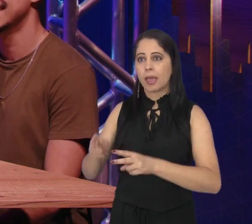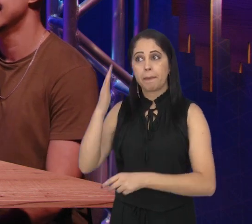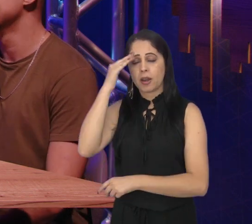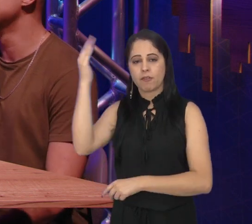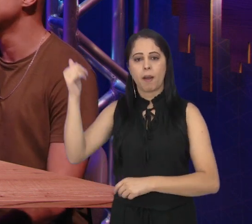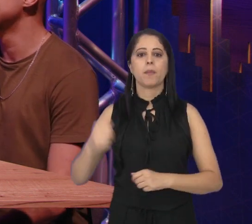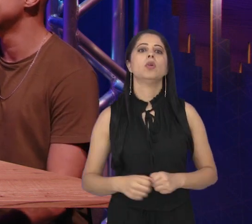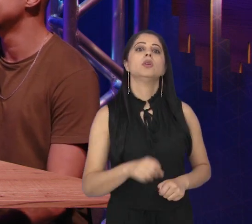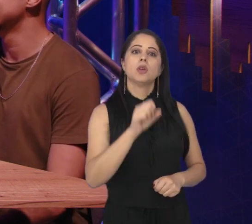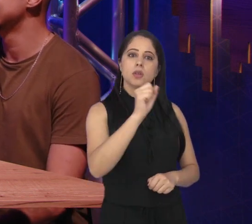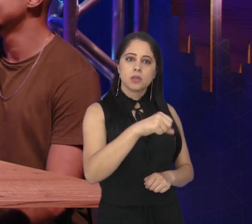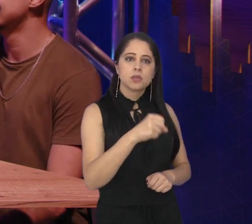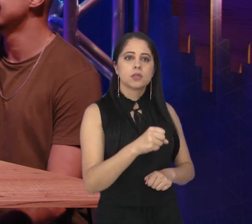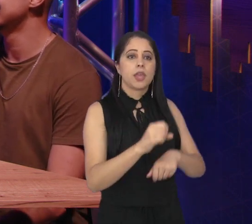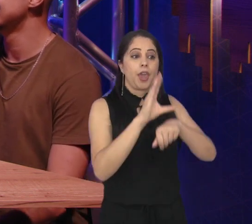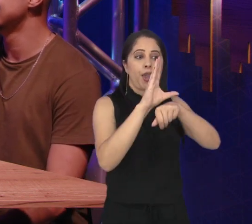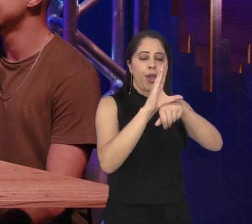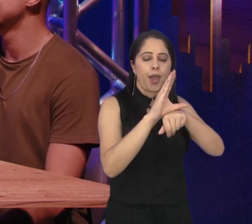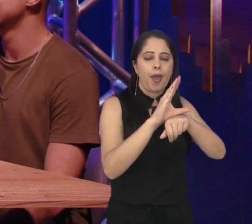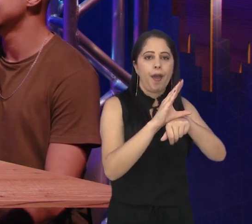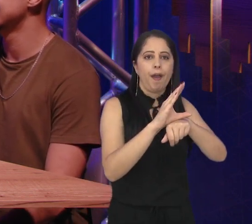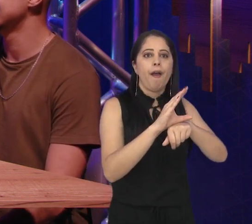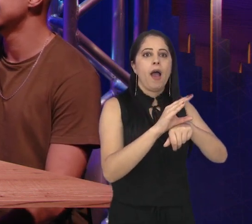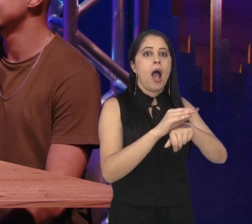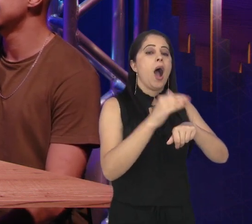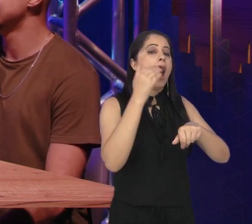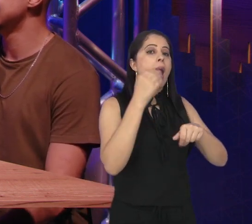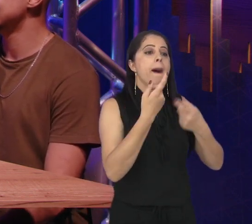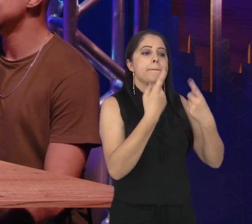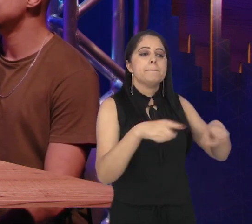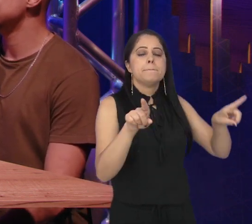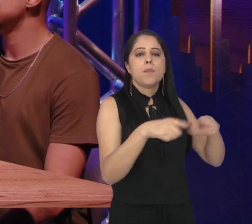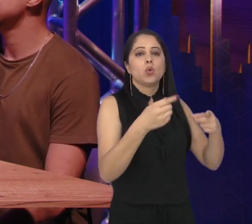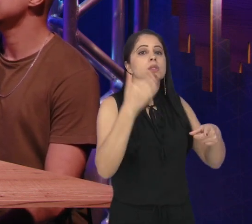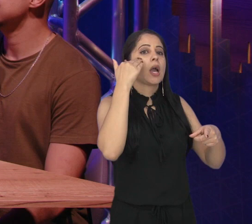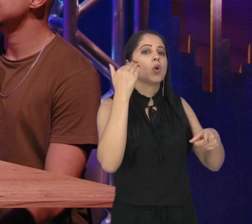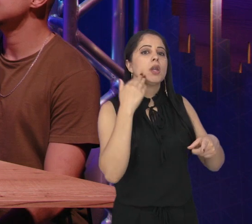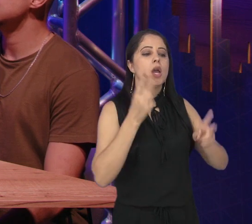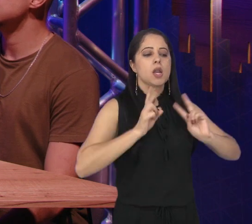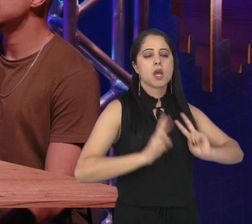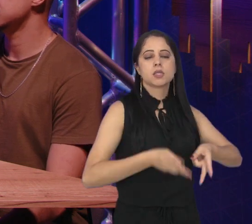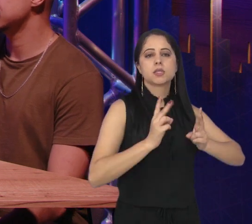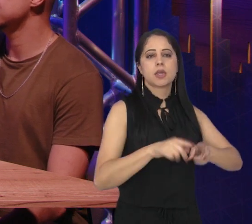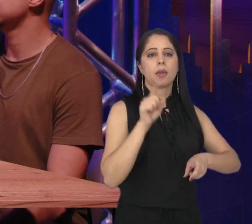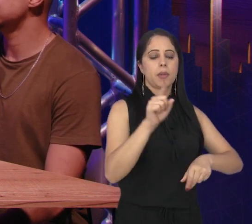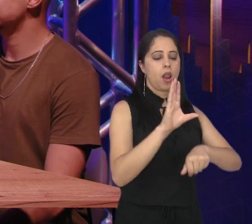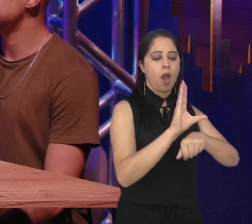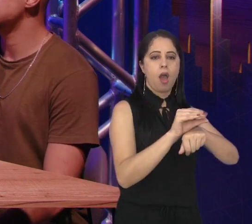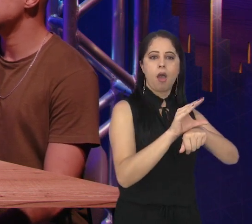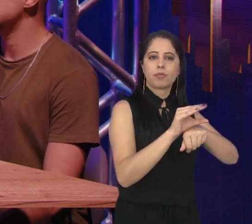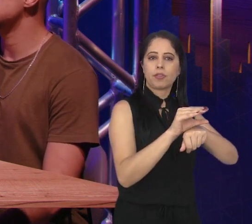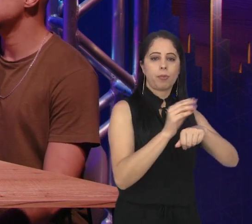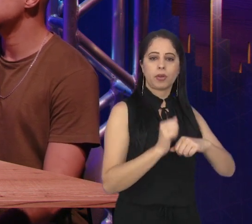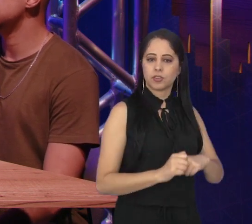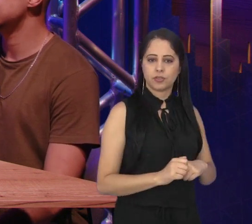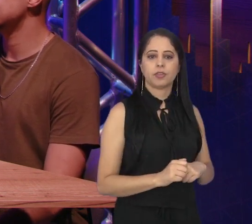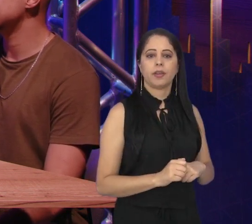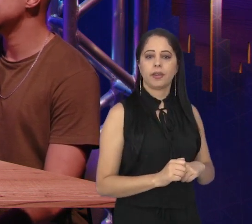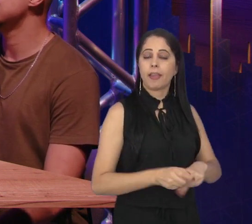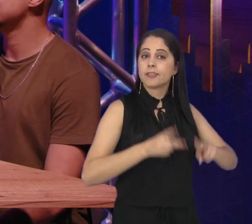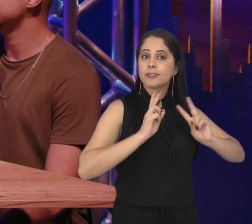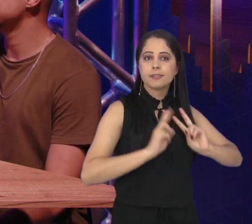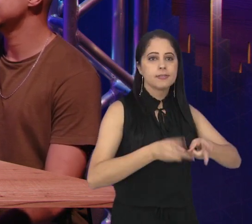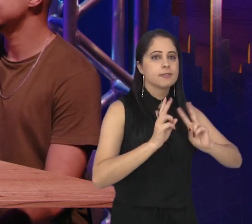semana, nos charts do iTunes, no Spotify, na Billboard. Eles estão sempre, assim, sai uma música, eles já